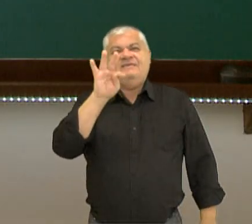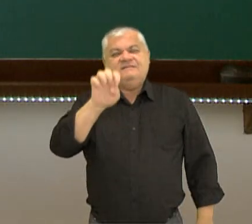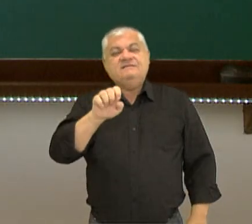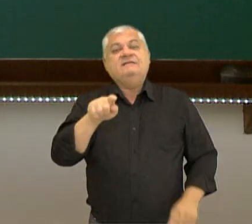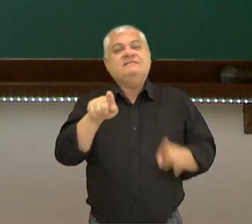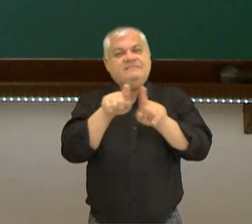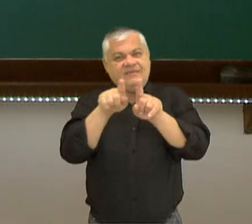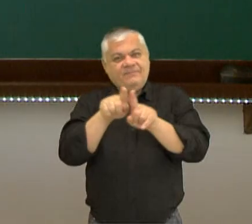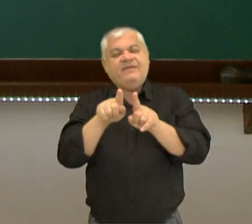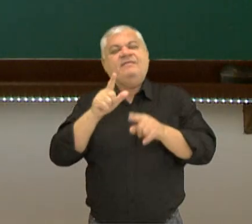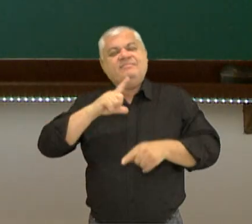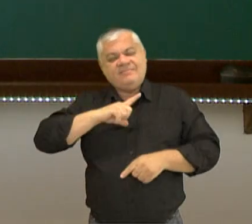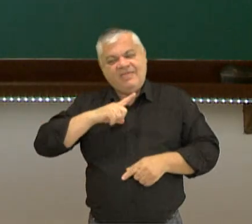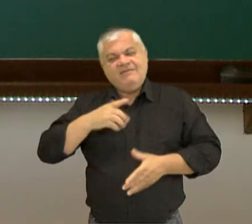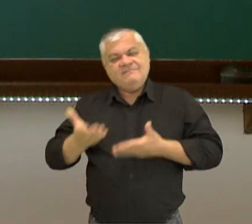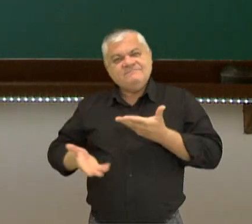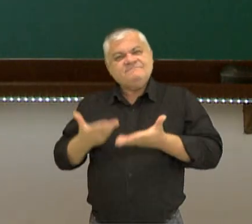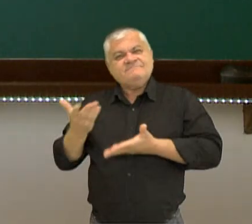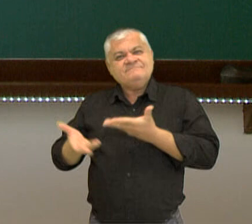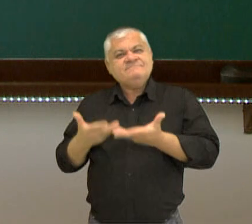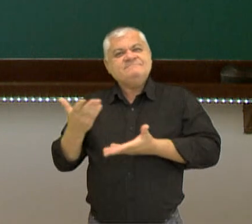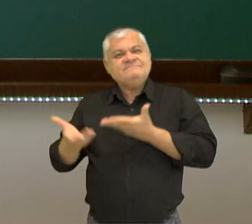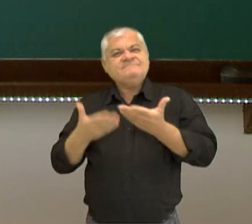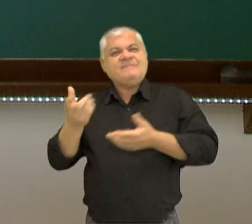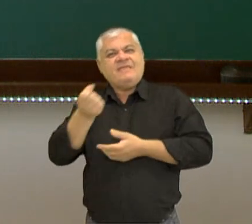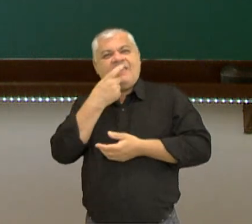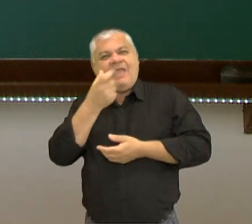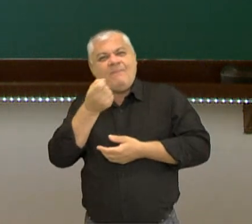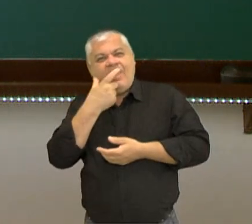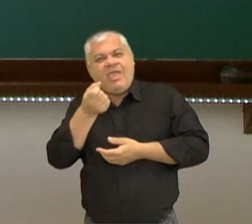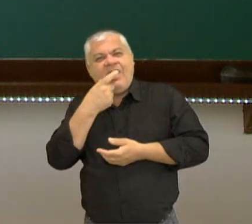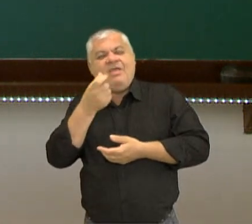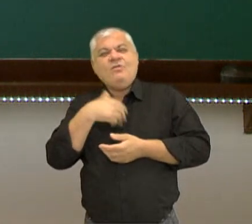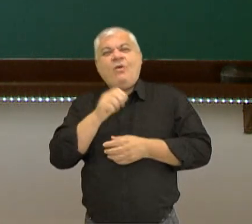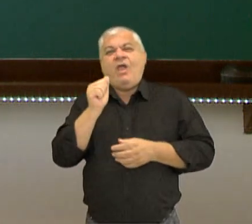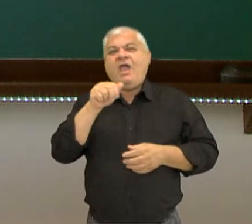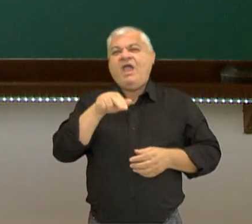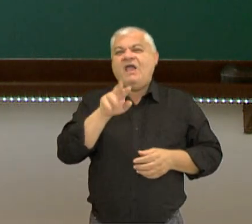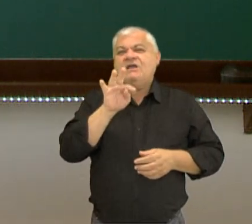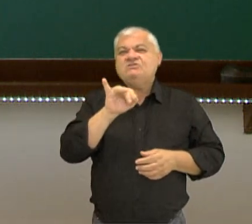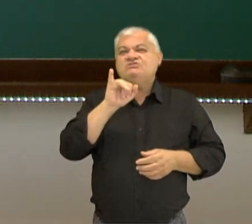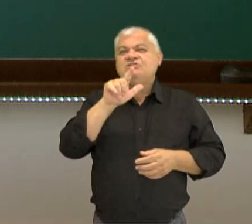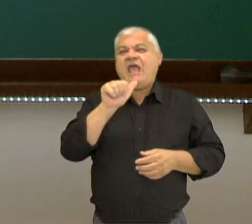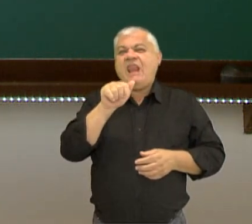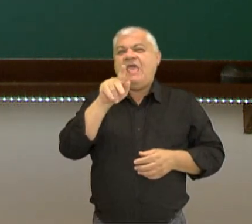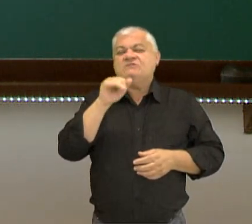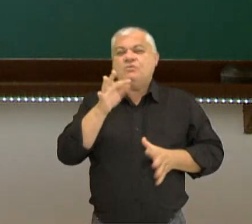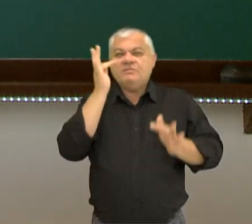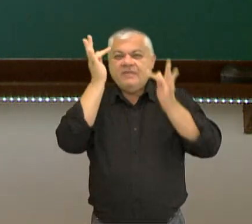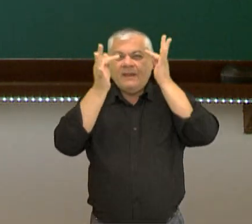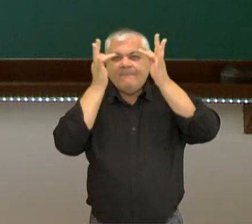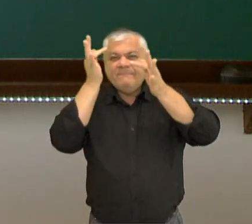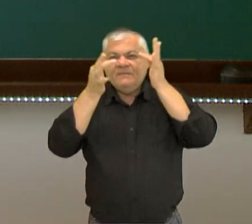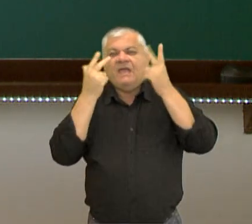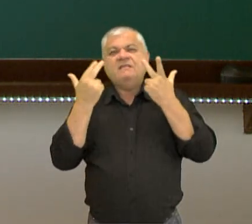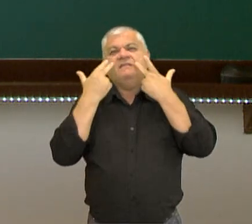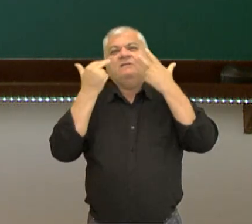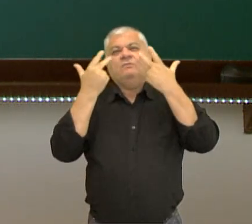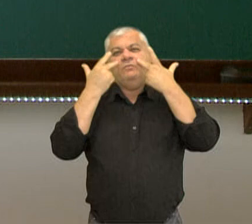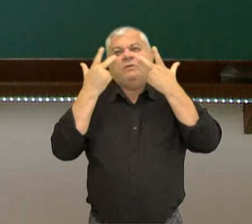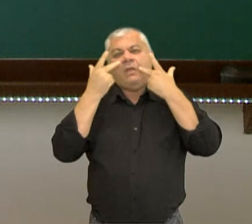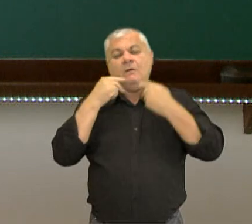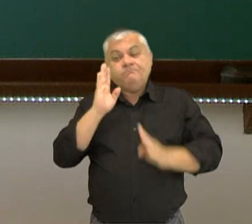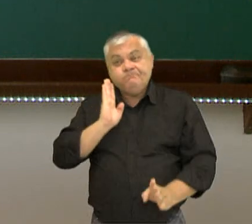também existem diversos tratamentos hoje com antialérgicos, terapias mais naturais, tá? O importante